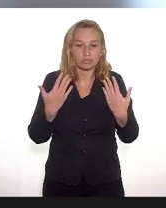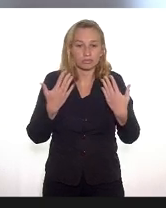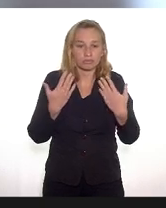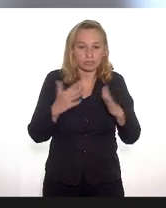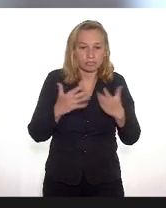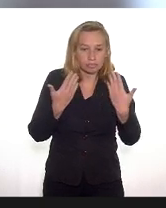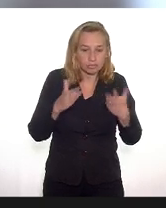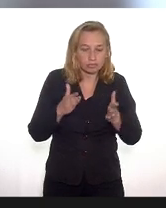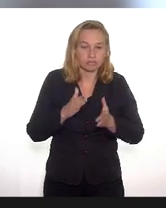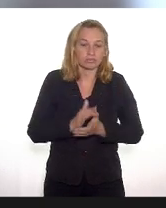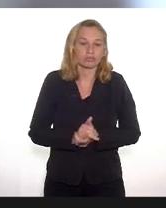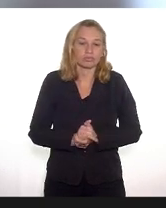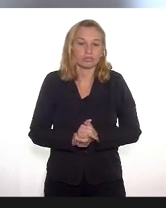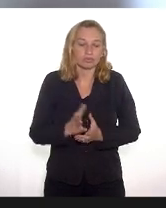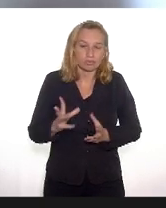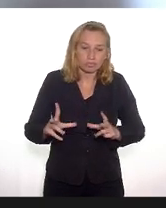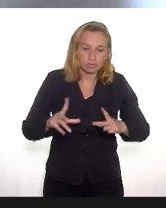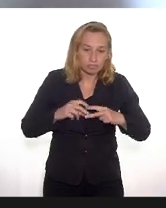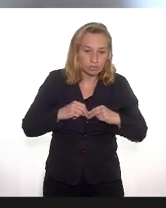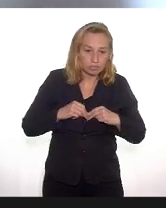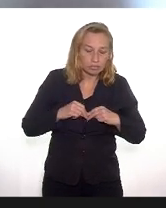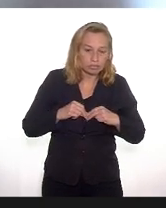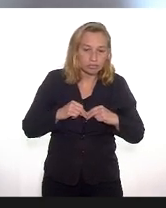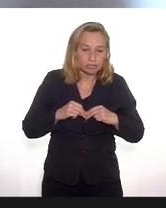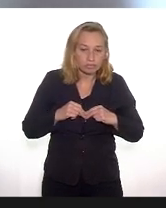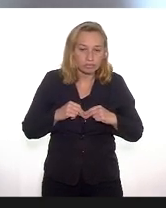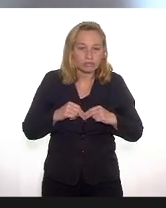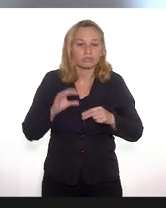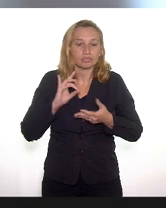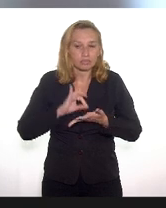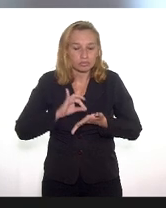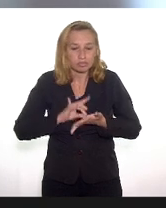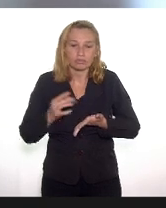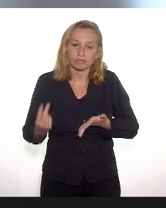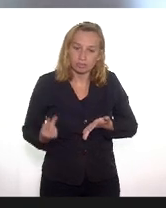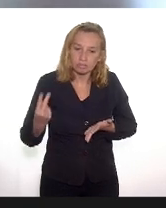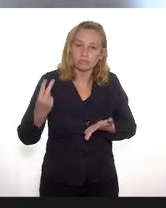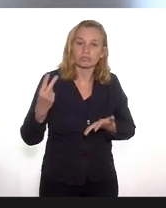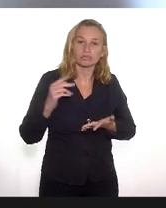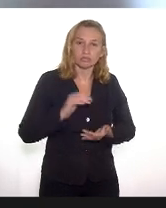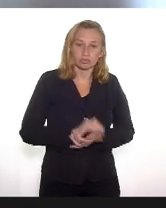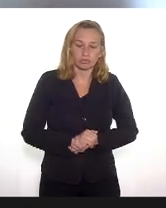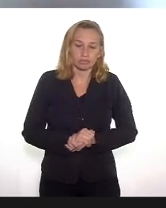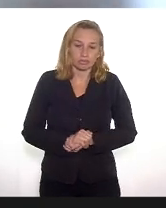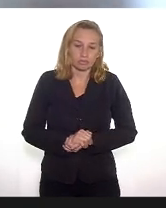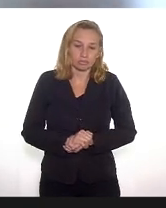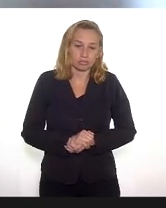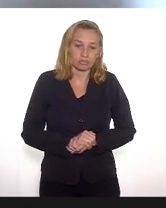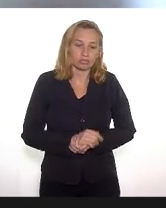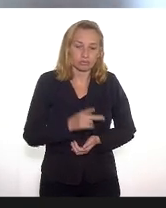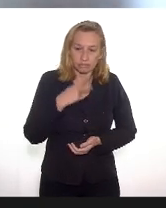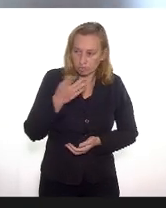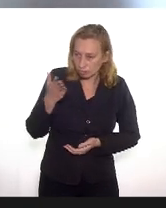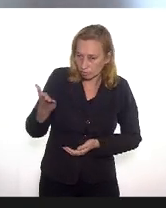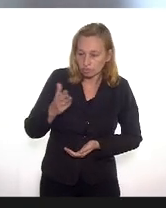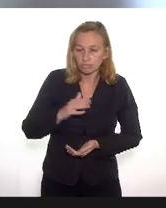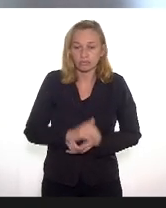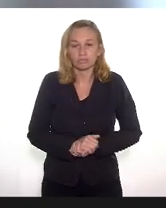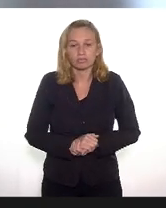e merecem, eu estava ouvindo o Vitório falar, né, realmente a valorização que ele mencionou.